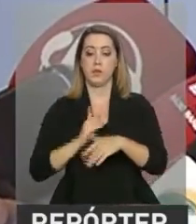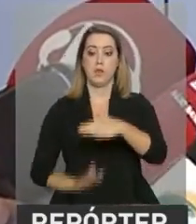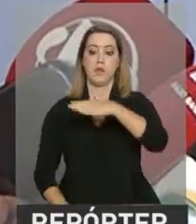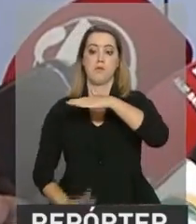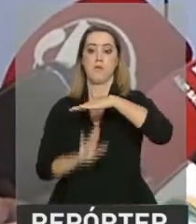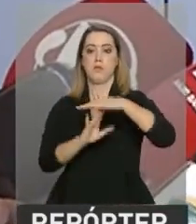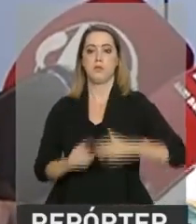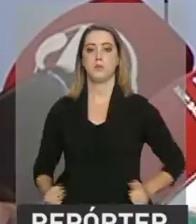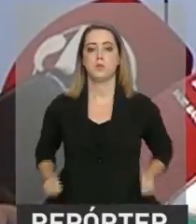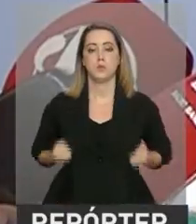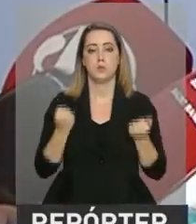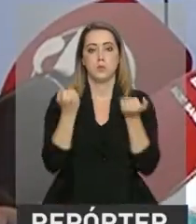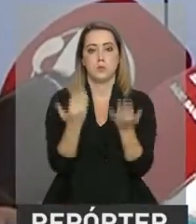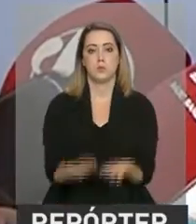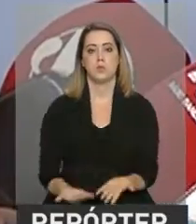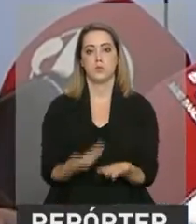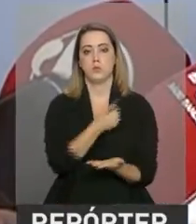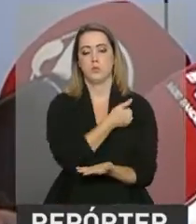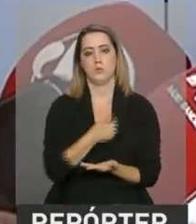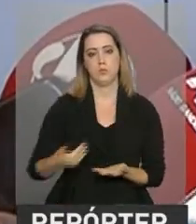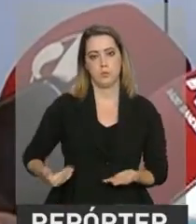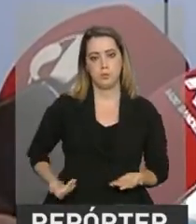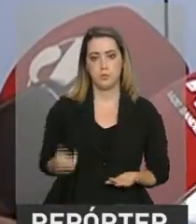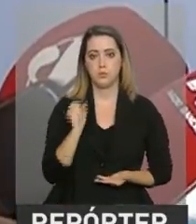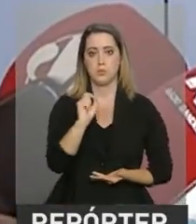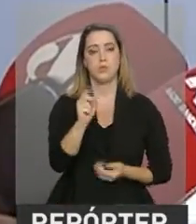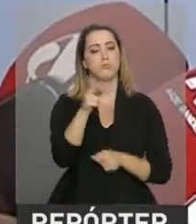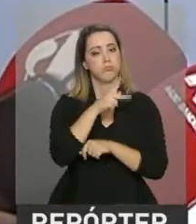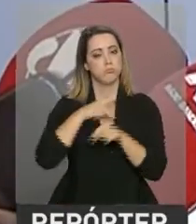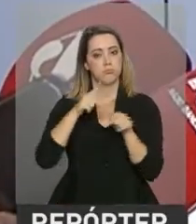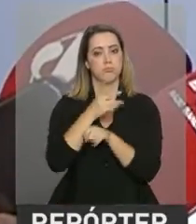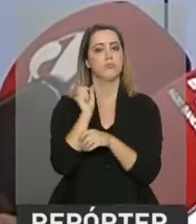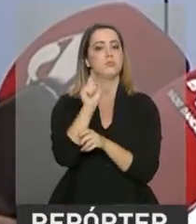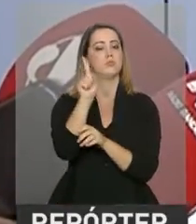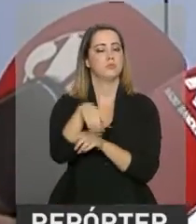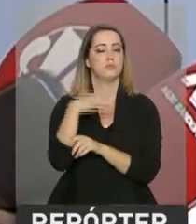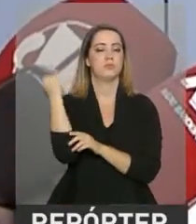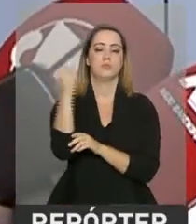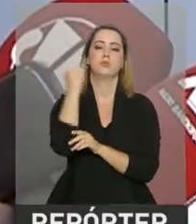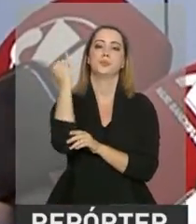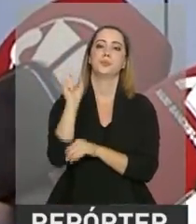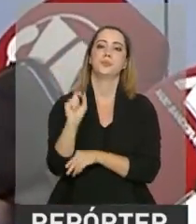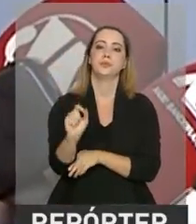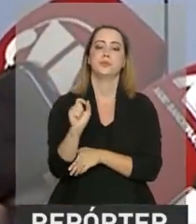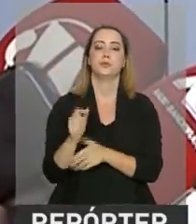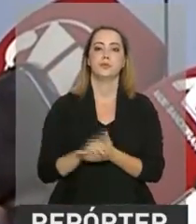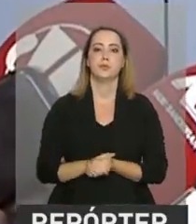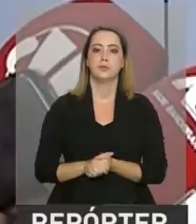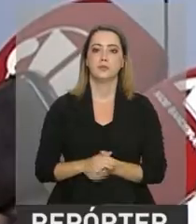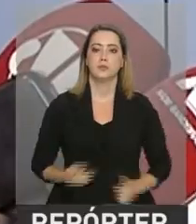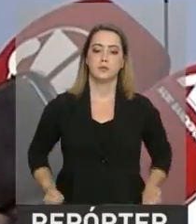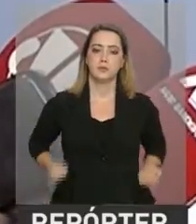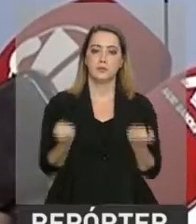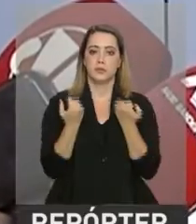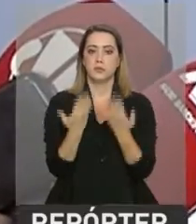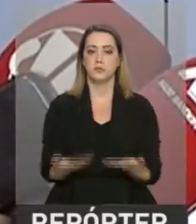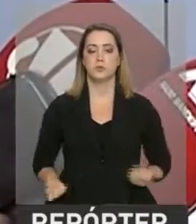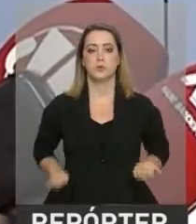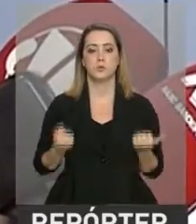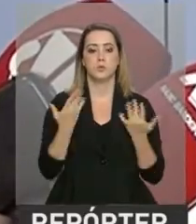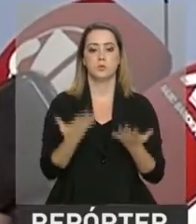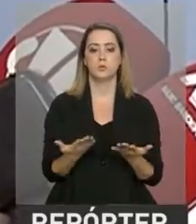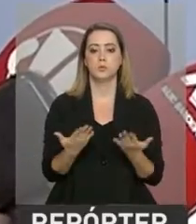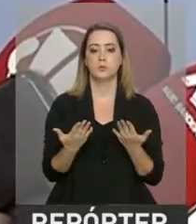o crescimento dos gastos públicos no país isso é fundamental os gastos públicos como